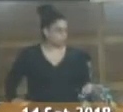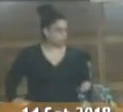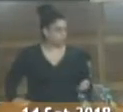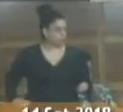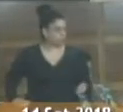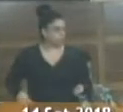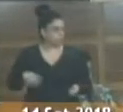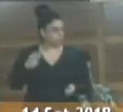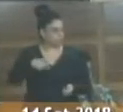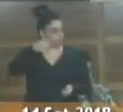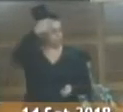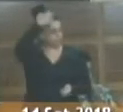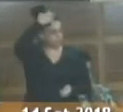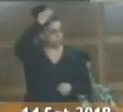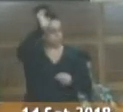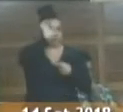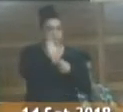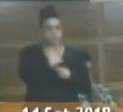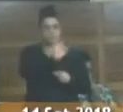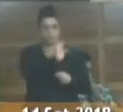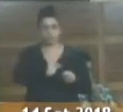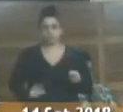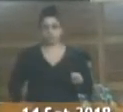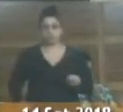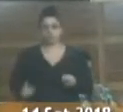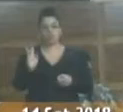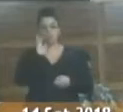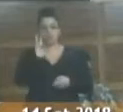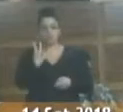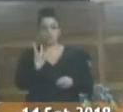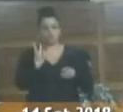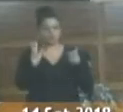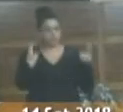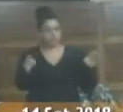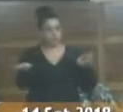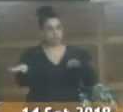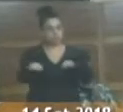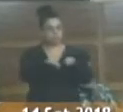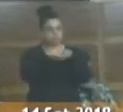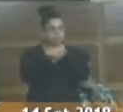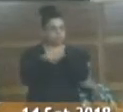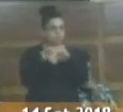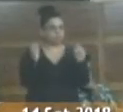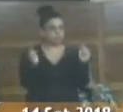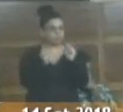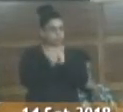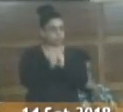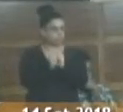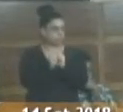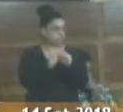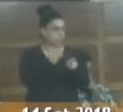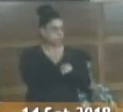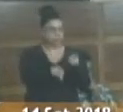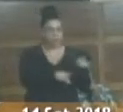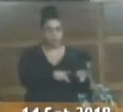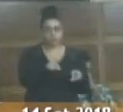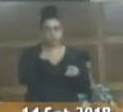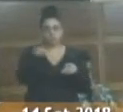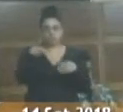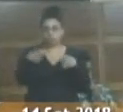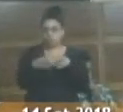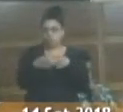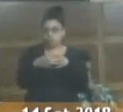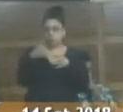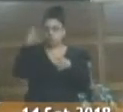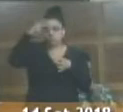governo municipal, estadual, federal, tenha olhado por nós, por nosso lado, o lado das populações tradicionais,